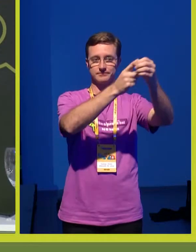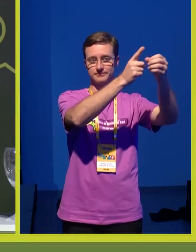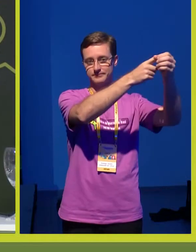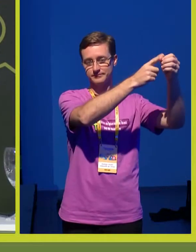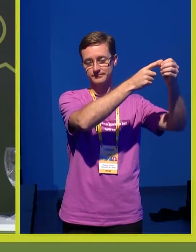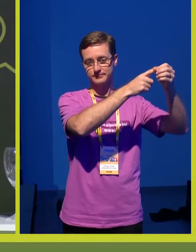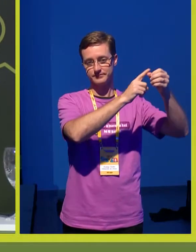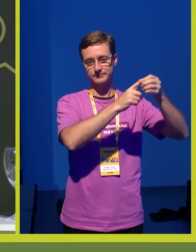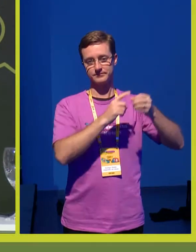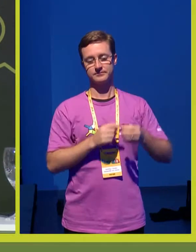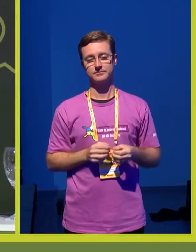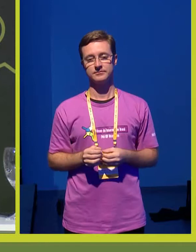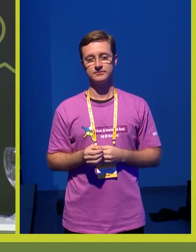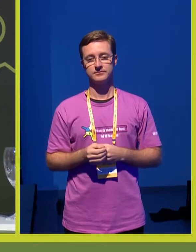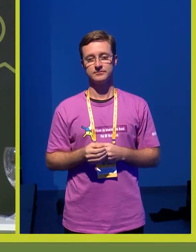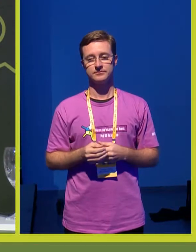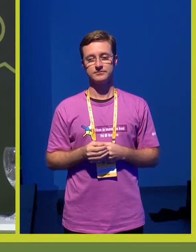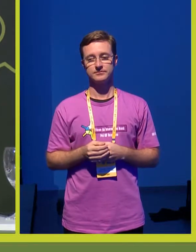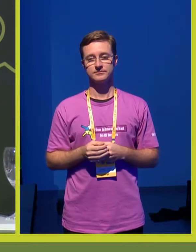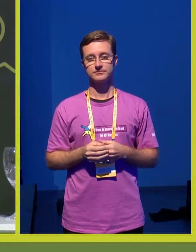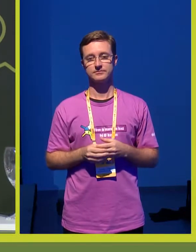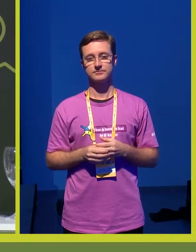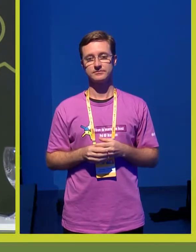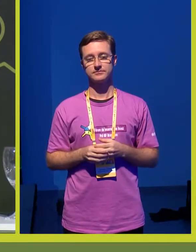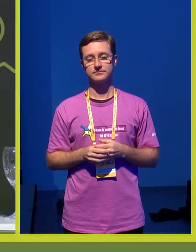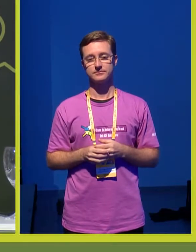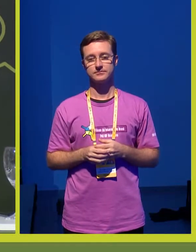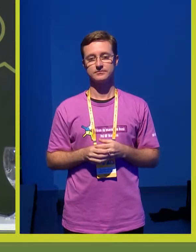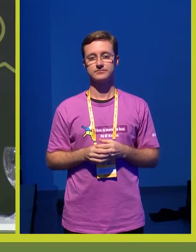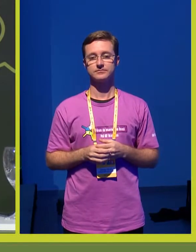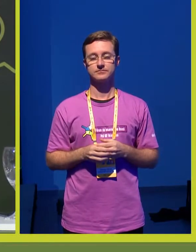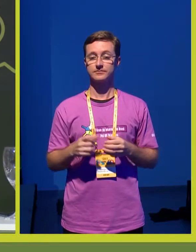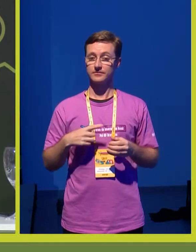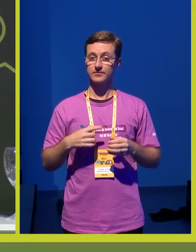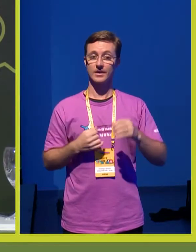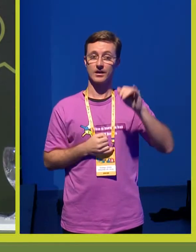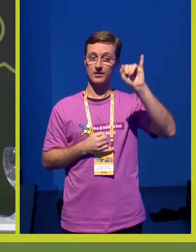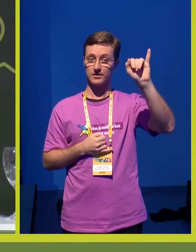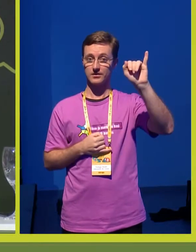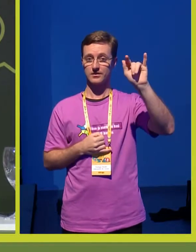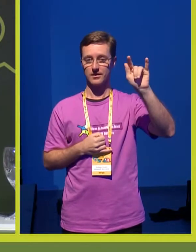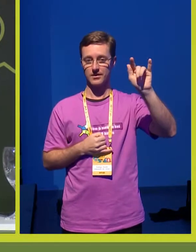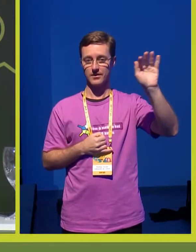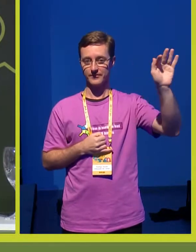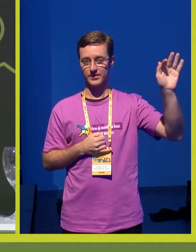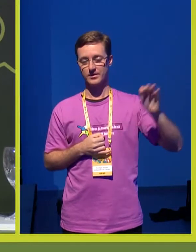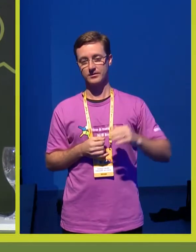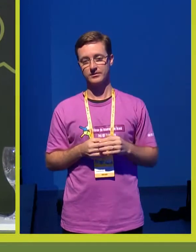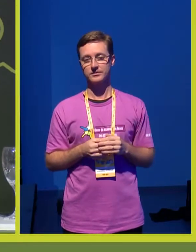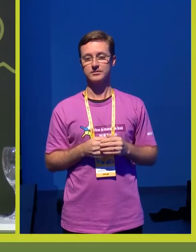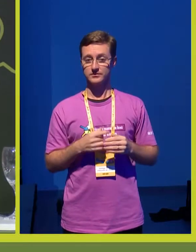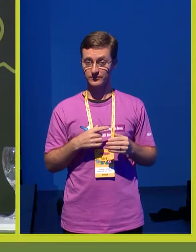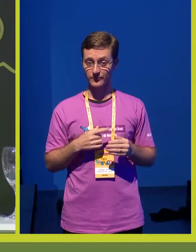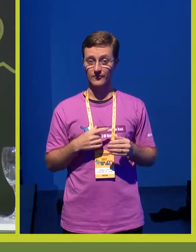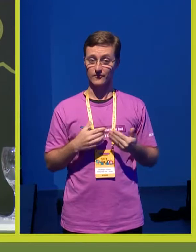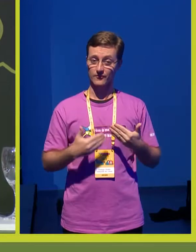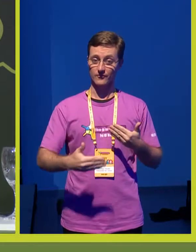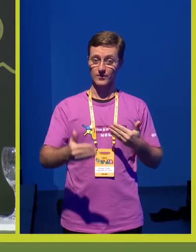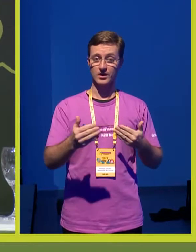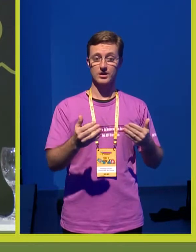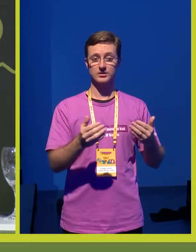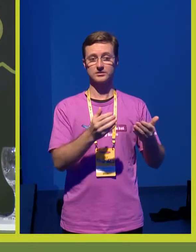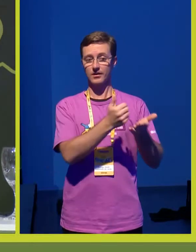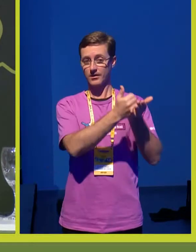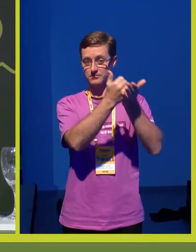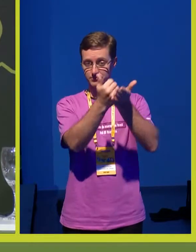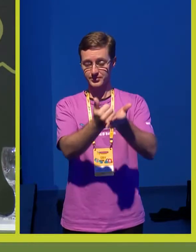em outra cidade de Somerville em Massachusetts e a EFF faz campanhas inclusive apoiando